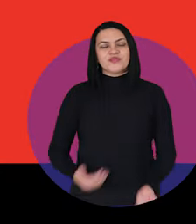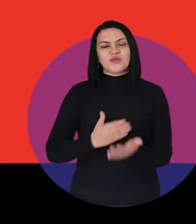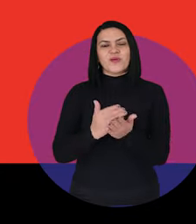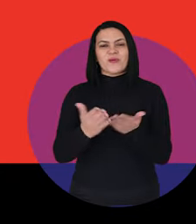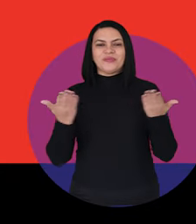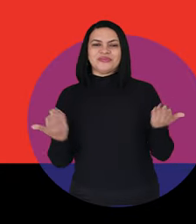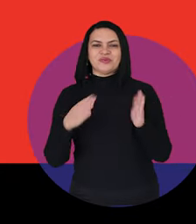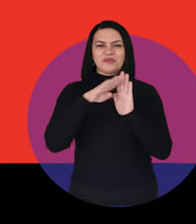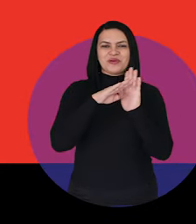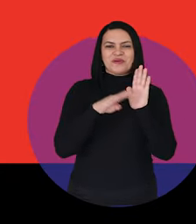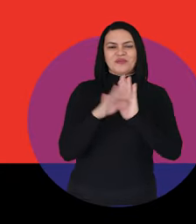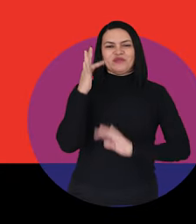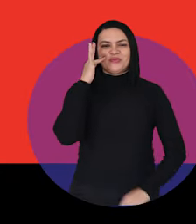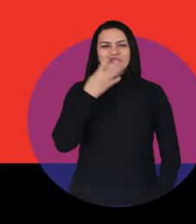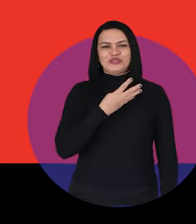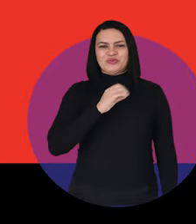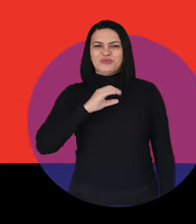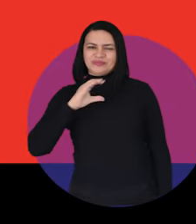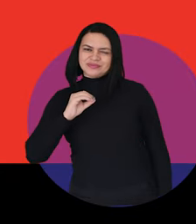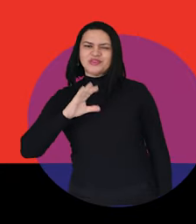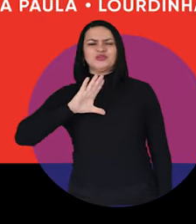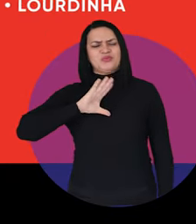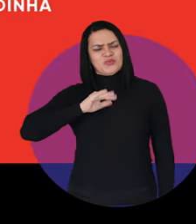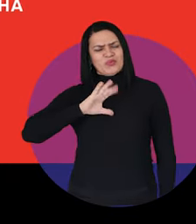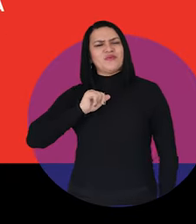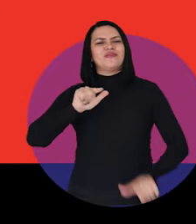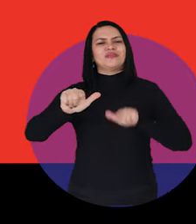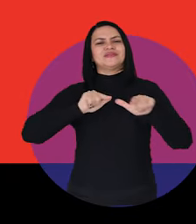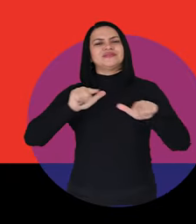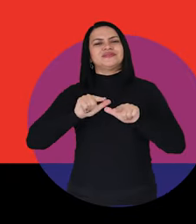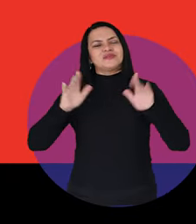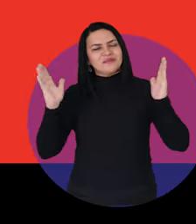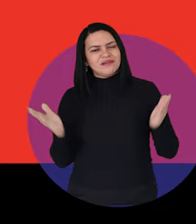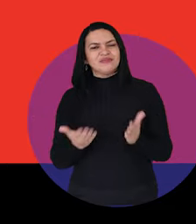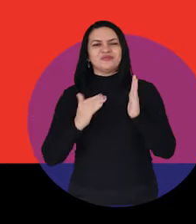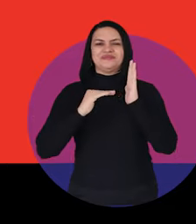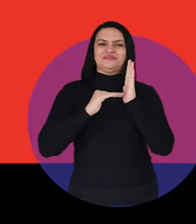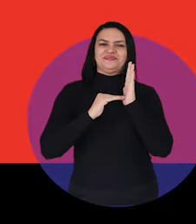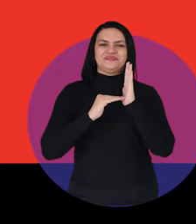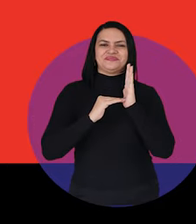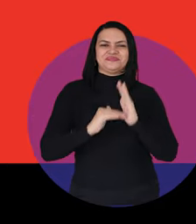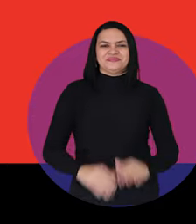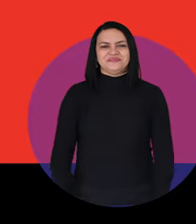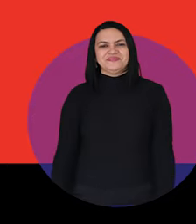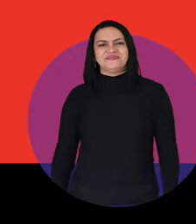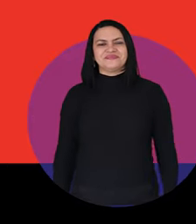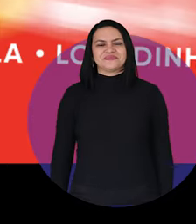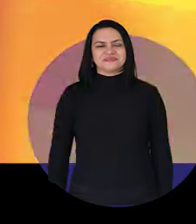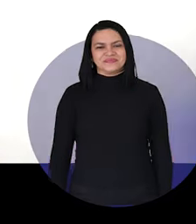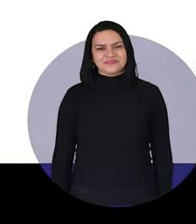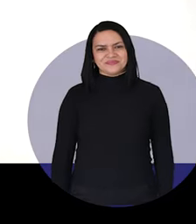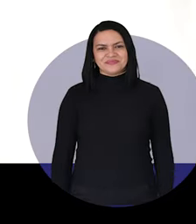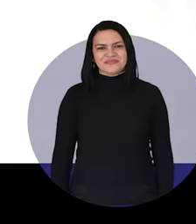Começa agora o programa Flávio Dino 400, Coragem e Trabalho, agora no Senado.